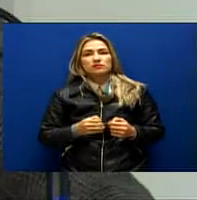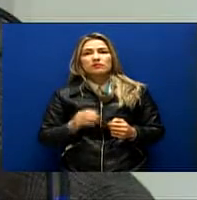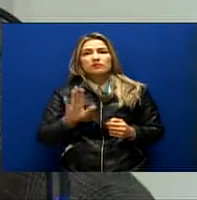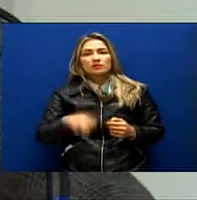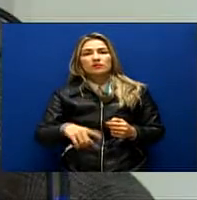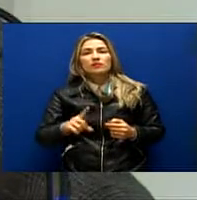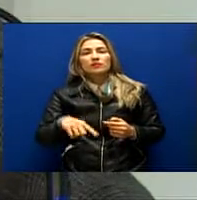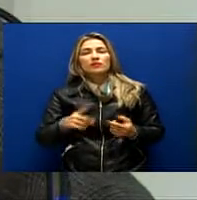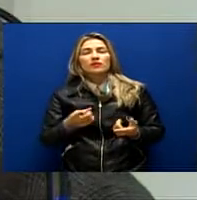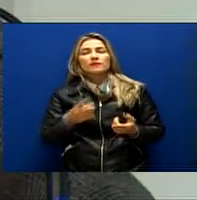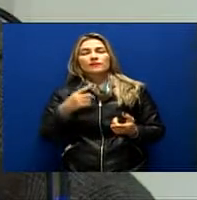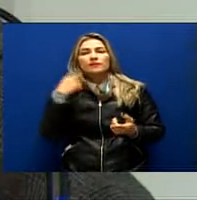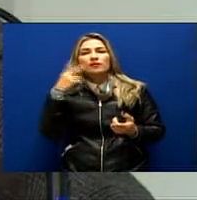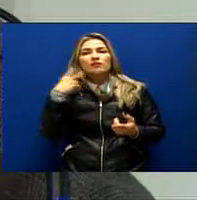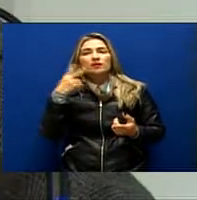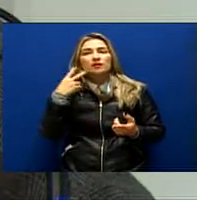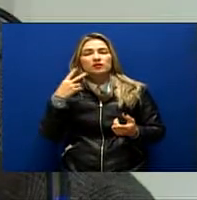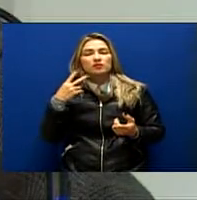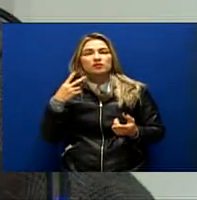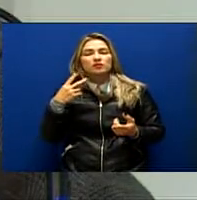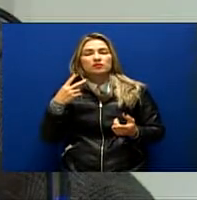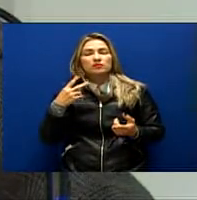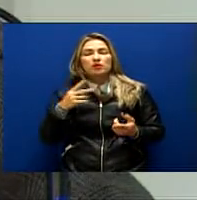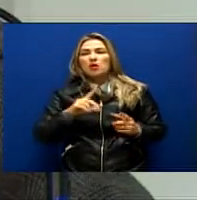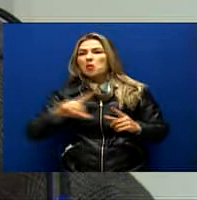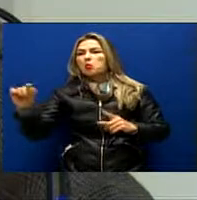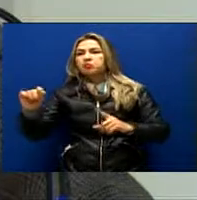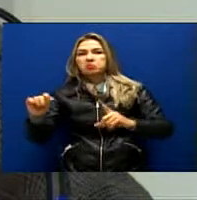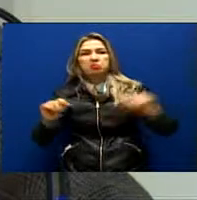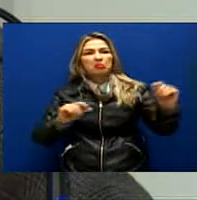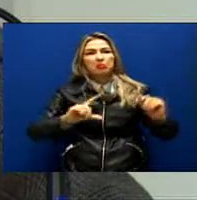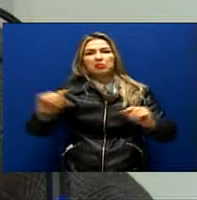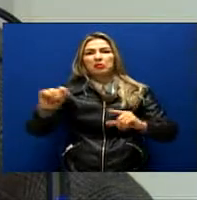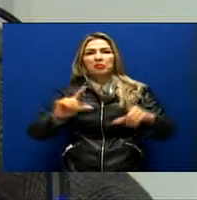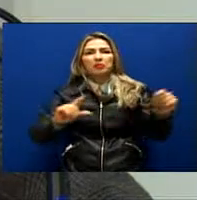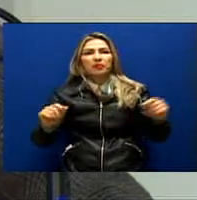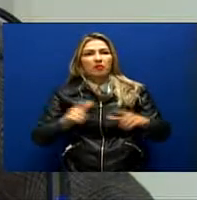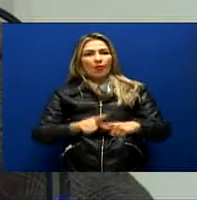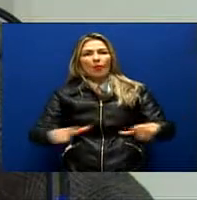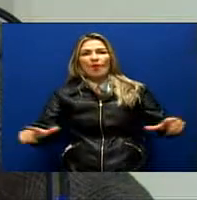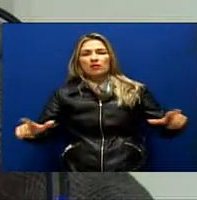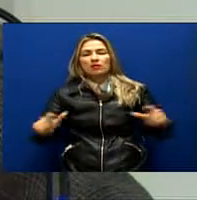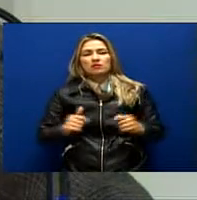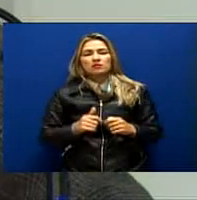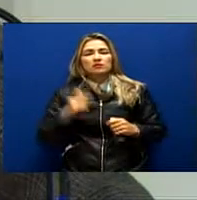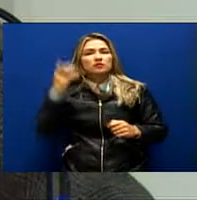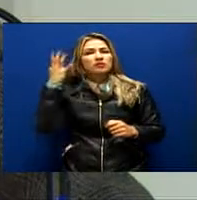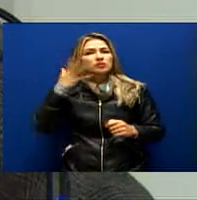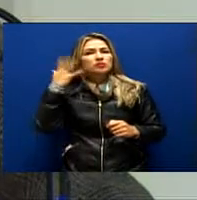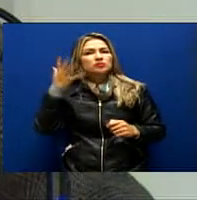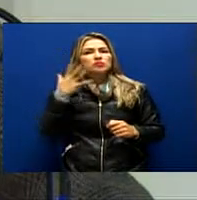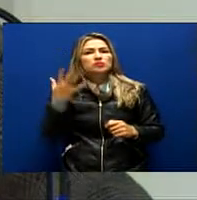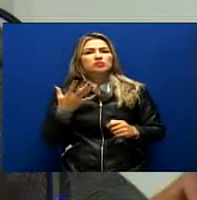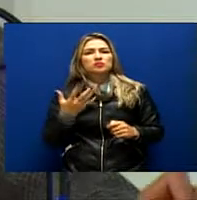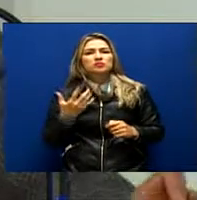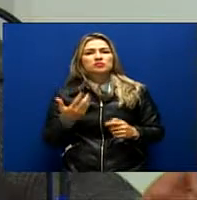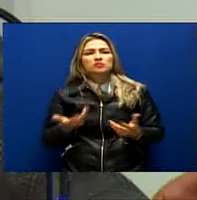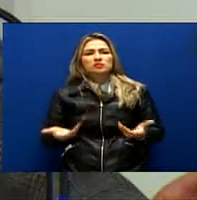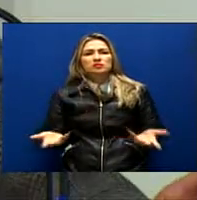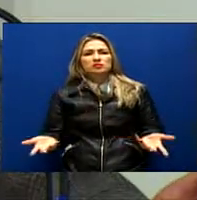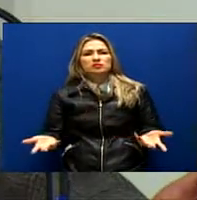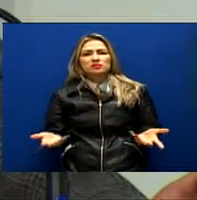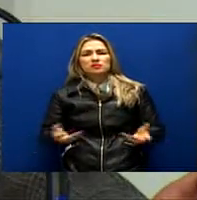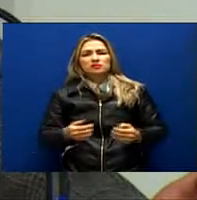vazio. Não era porque eu estava discussando. Isso para mim não modifica se eu estou sozinho ou não. Mas